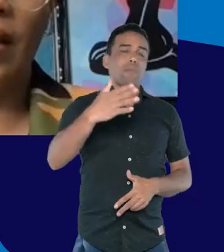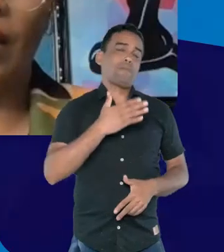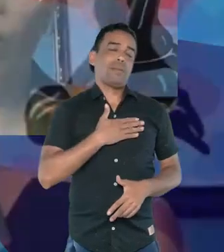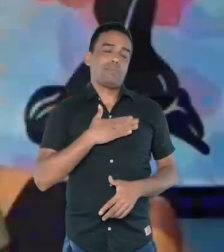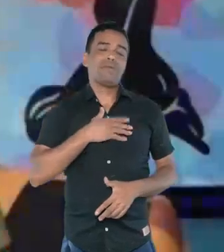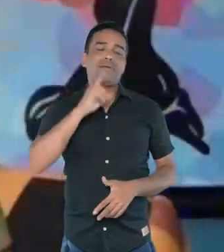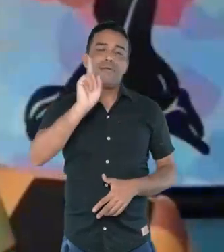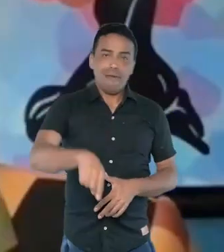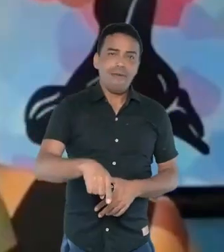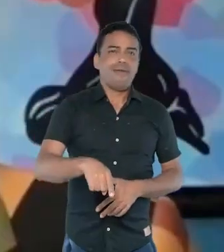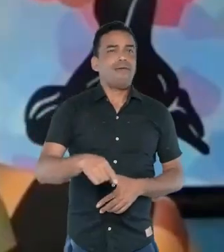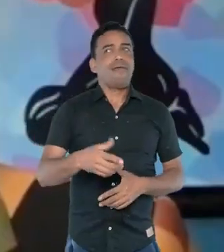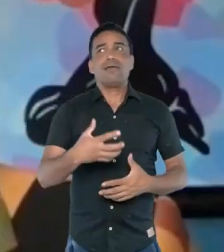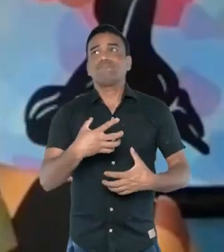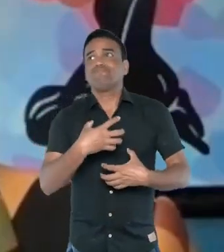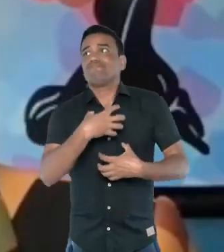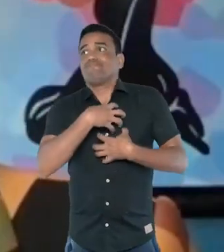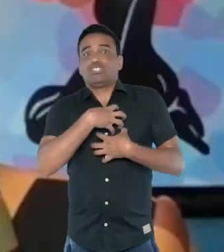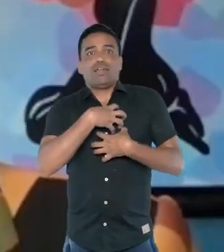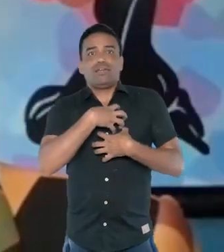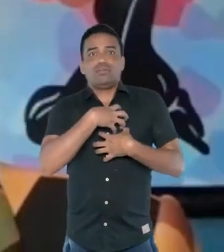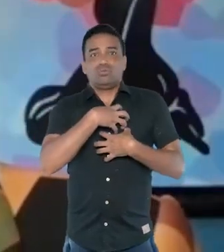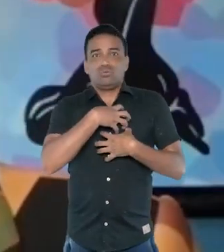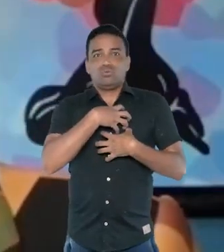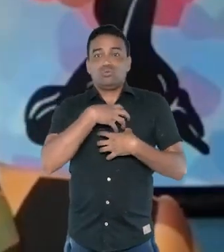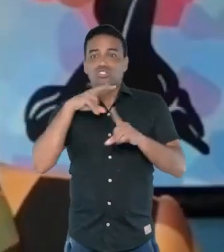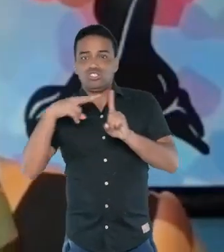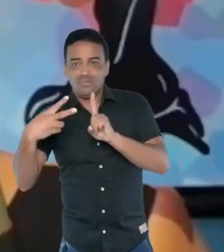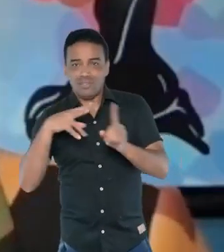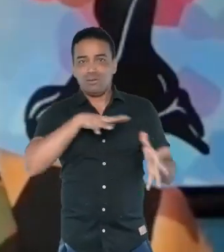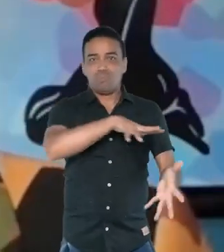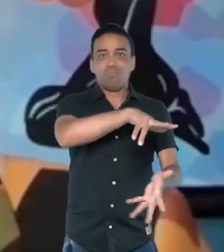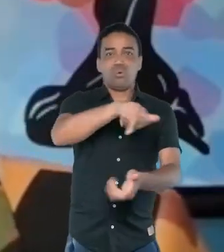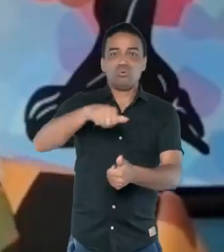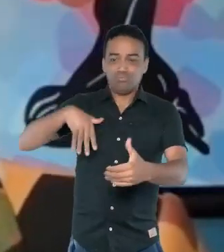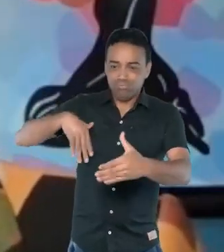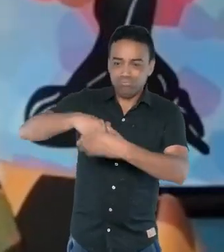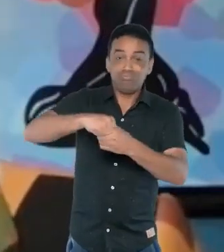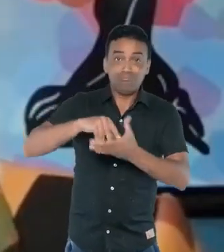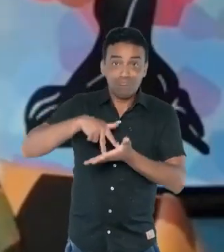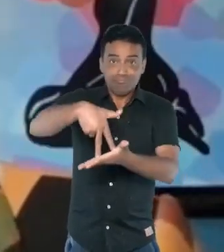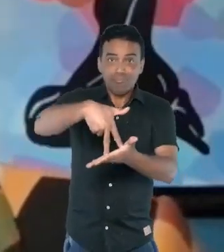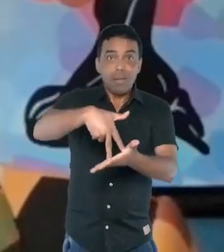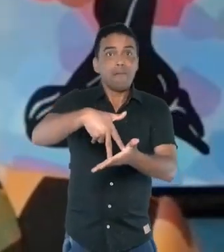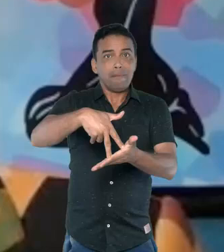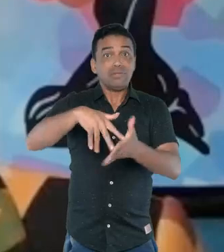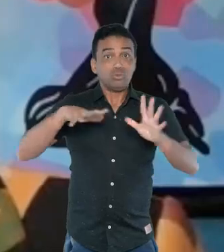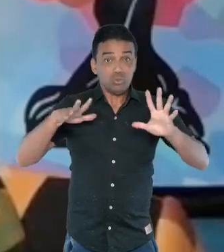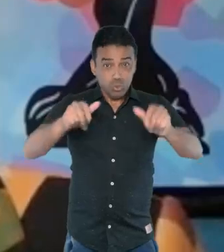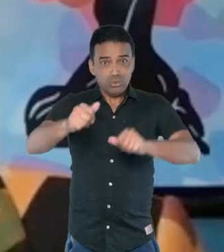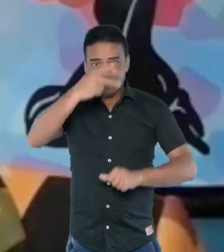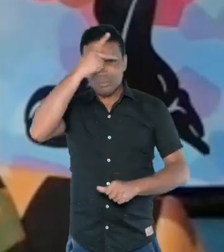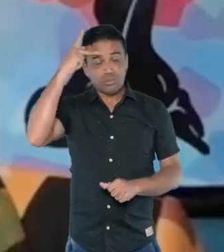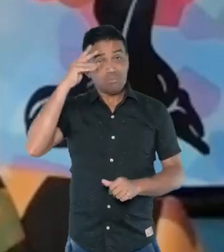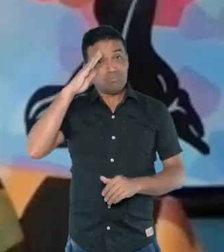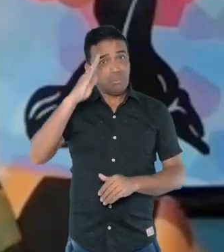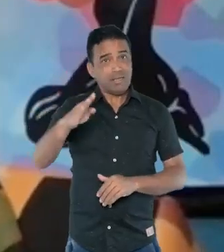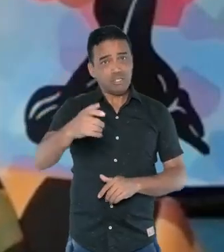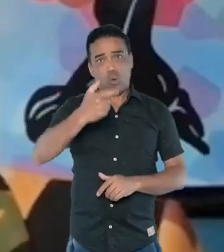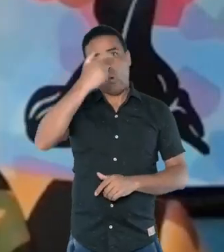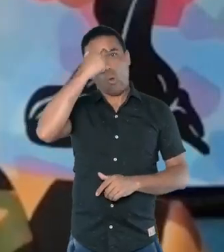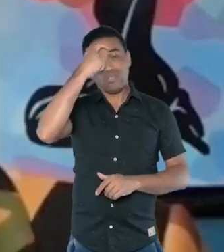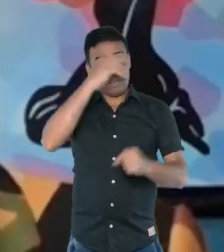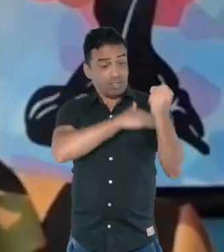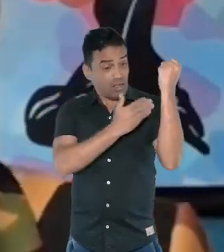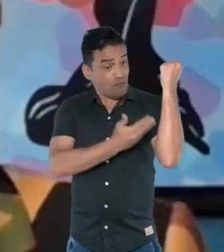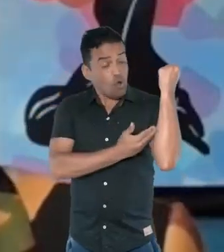é uma forma de estar no mundo, mas que todas as pessoas, mas principalmente aquelas que, né, têm consciência do